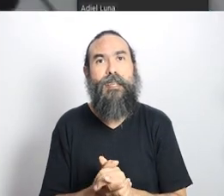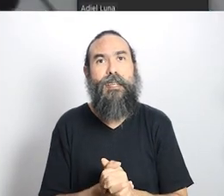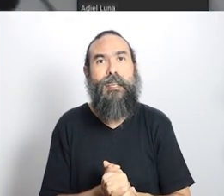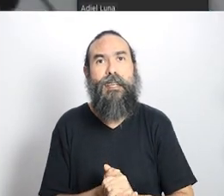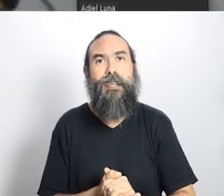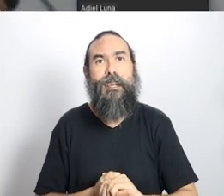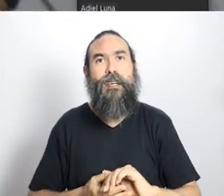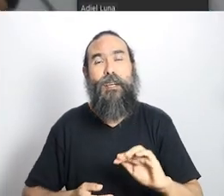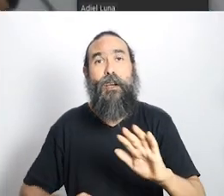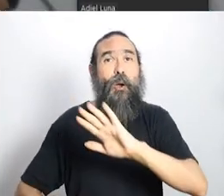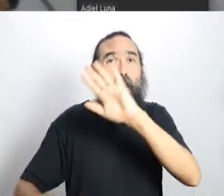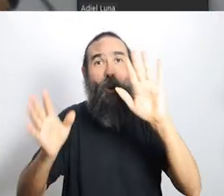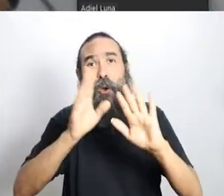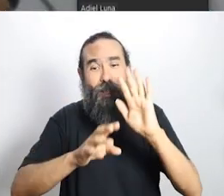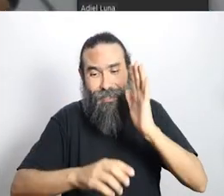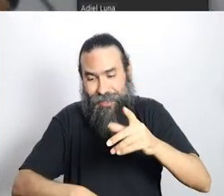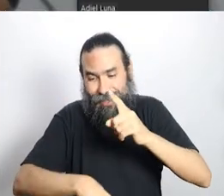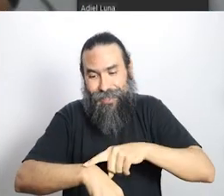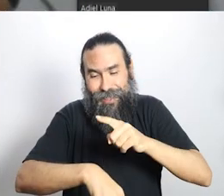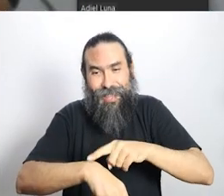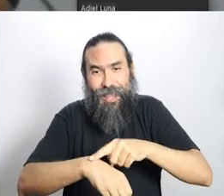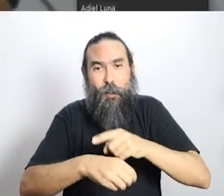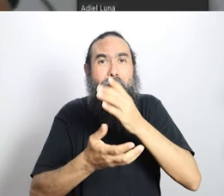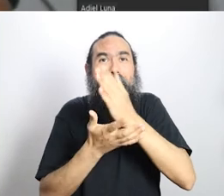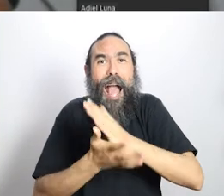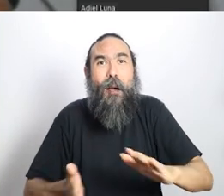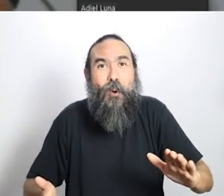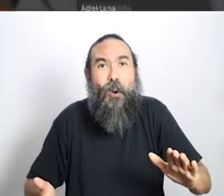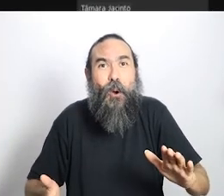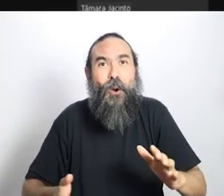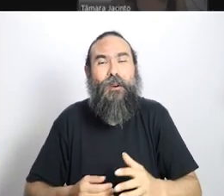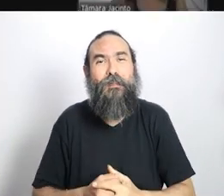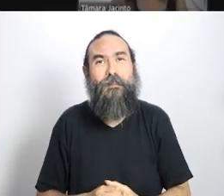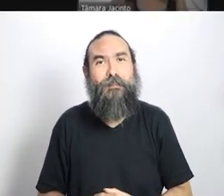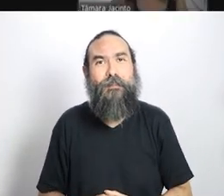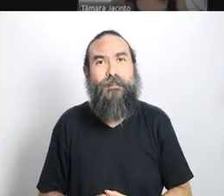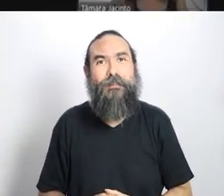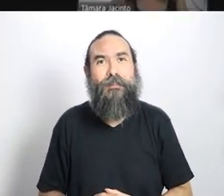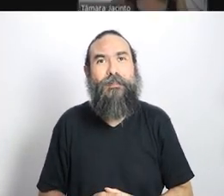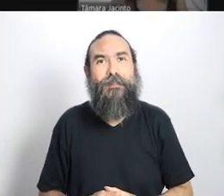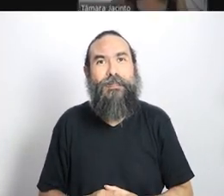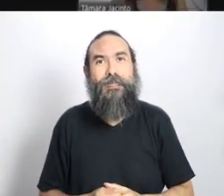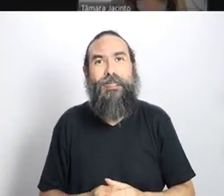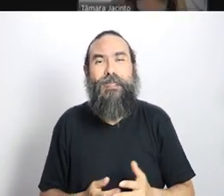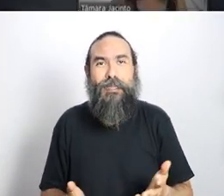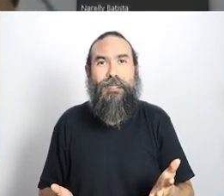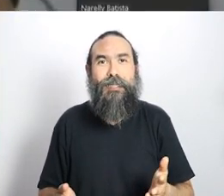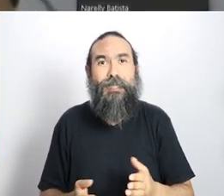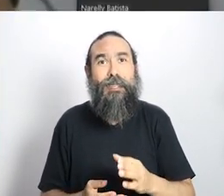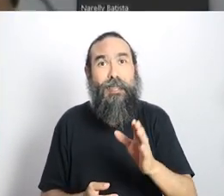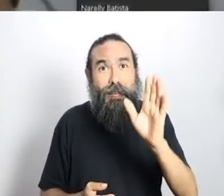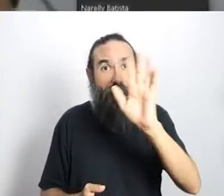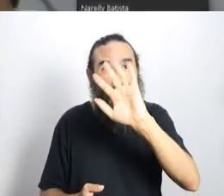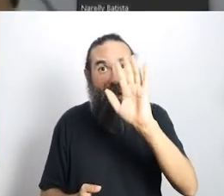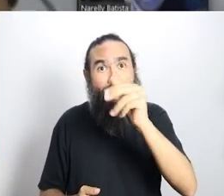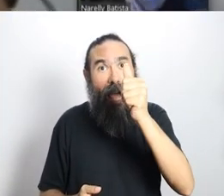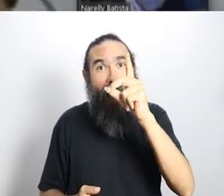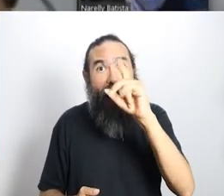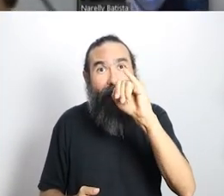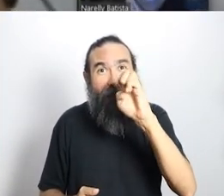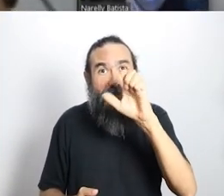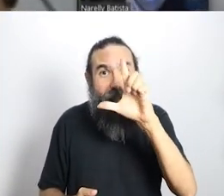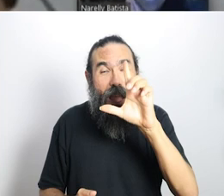Olha, o é poeta... Travou, pai! Severina! Volte, poeta! A Diel está por